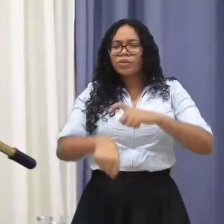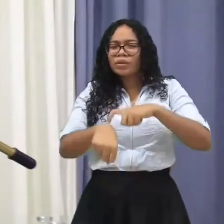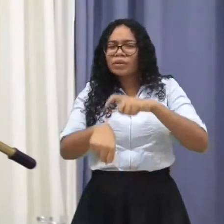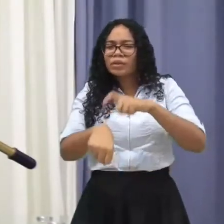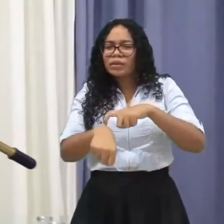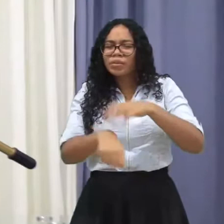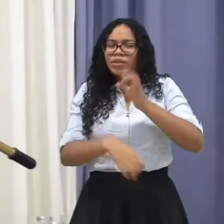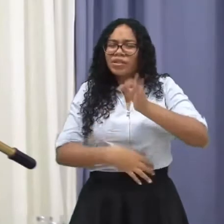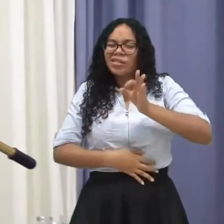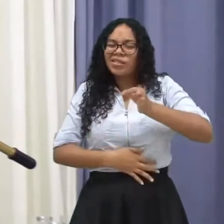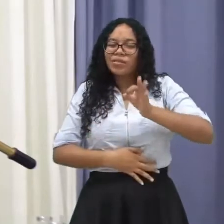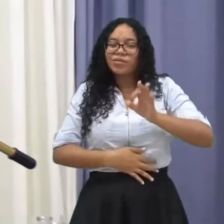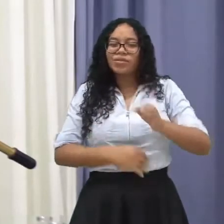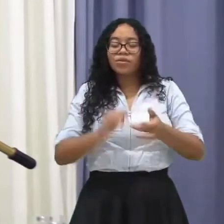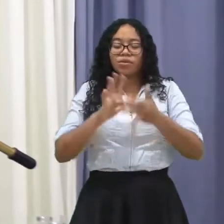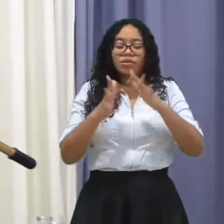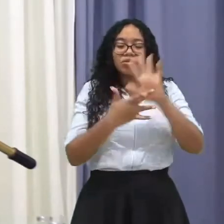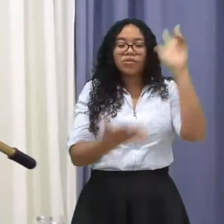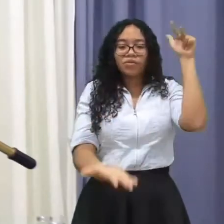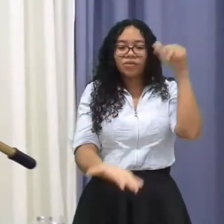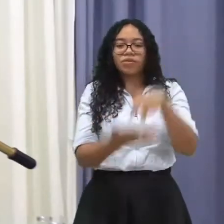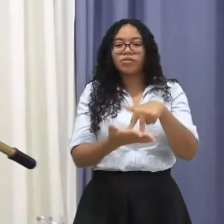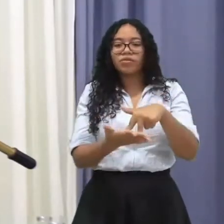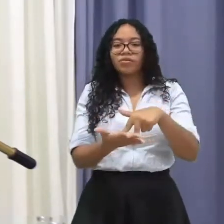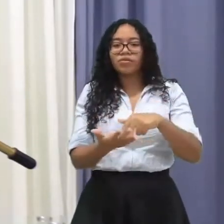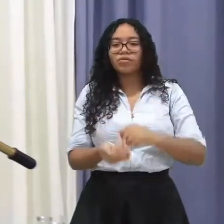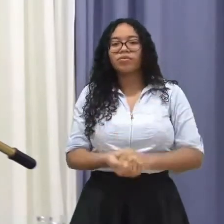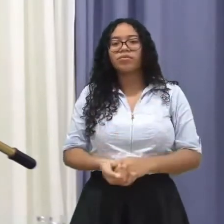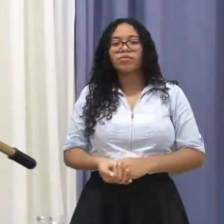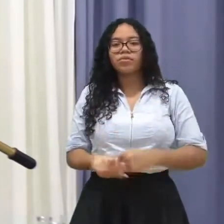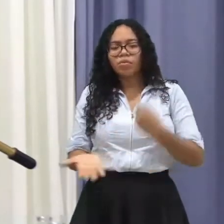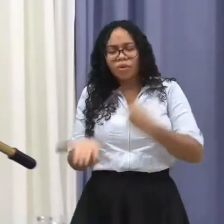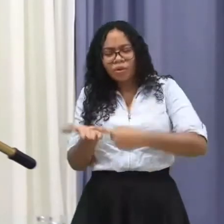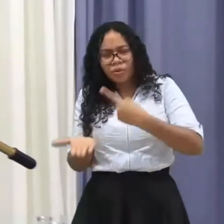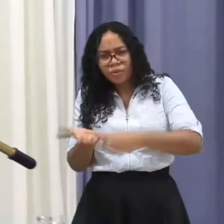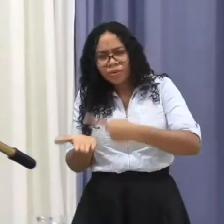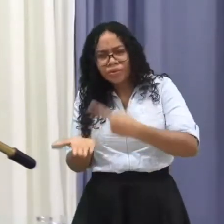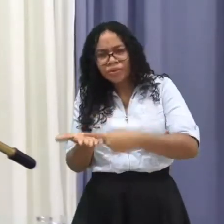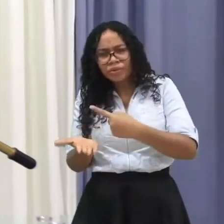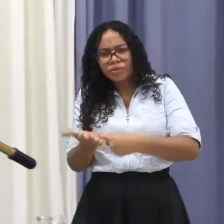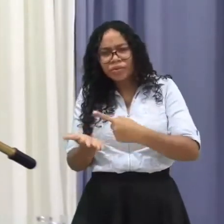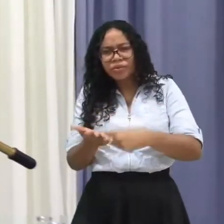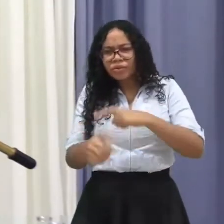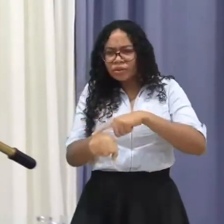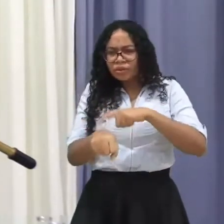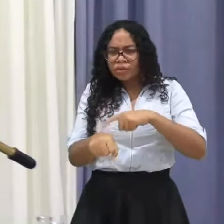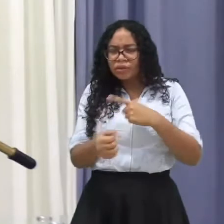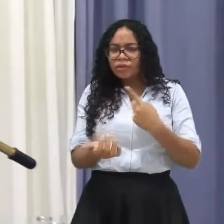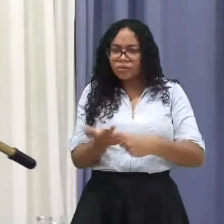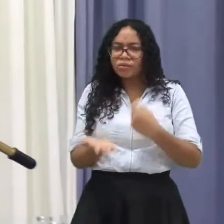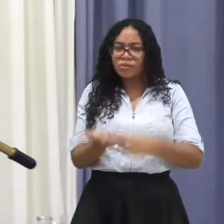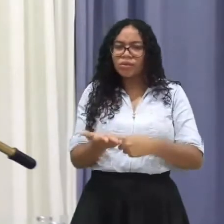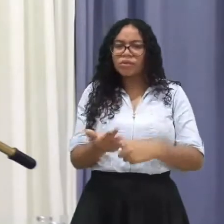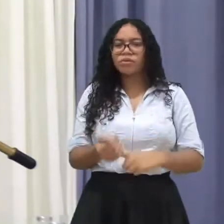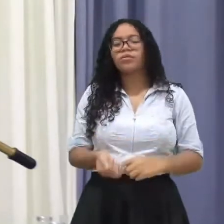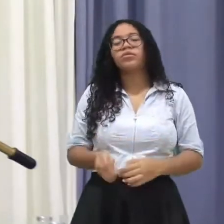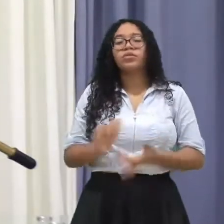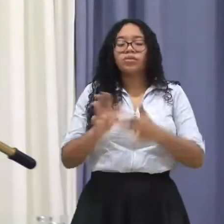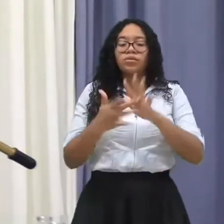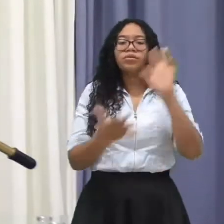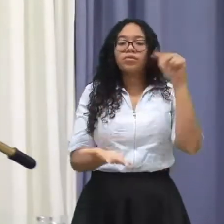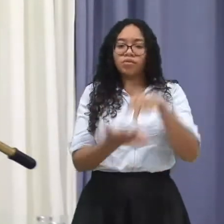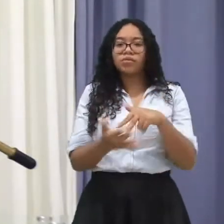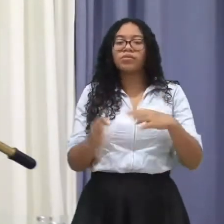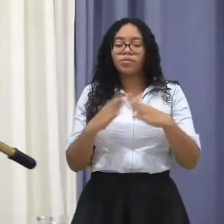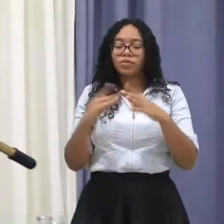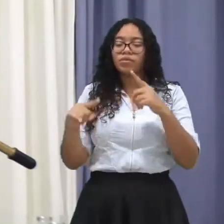Jesus Cristo, algo específico, uma cronologia específica para a igreja